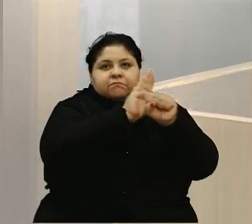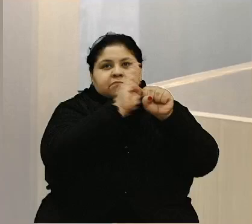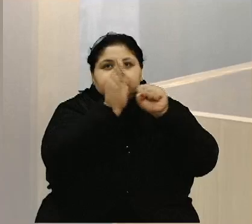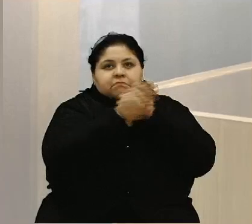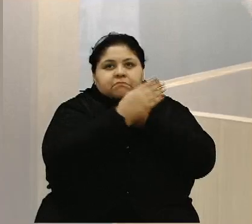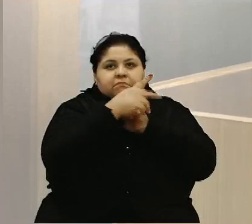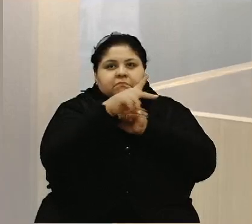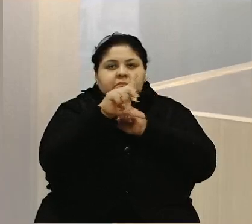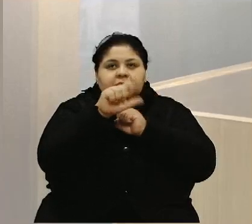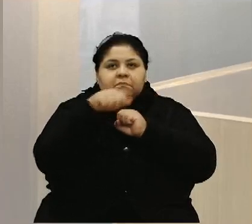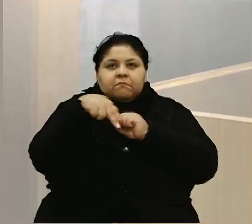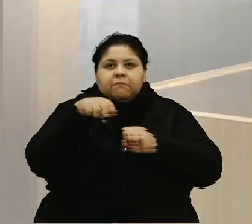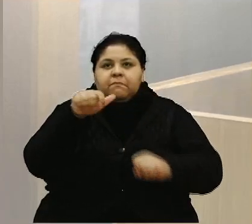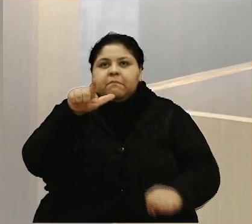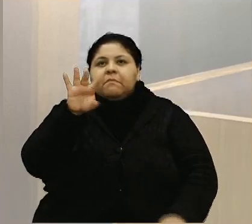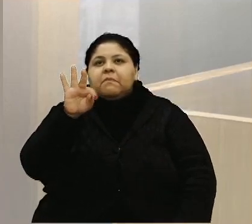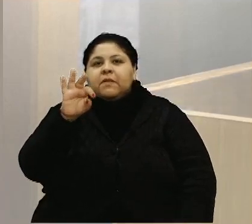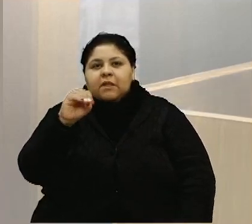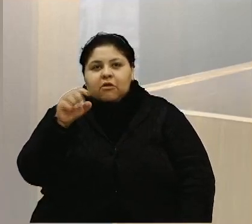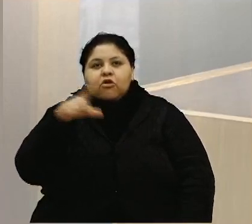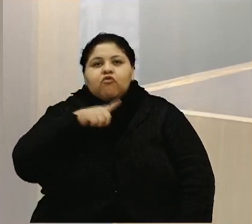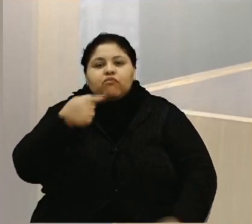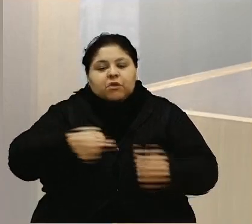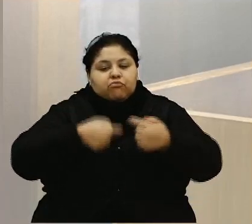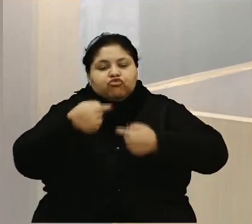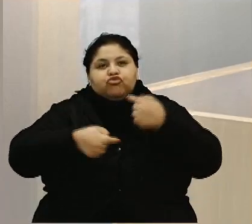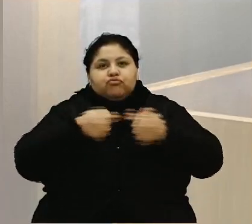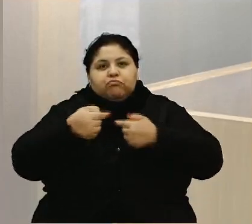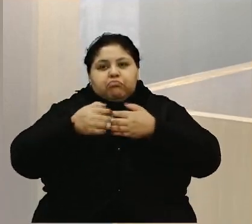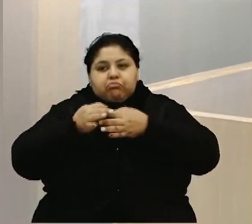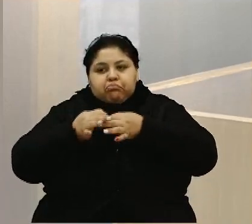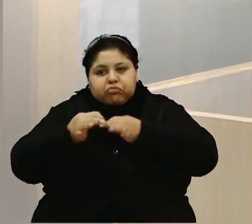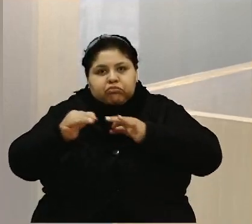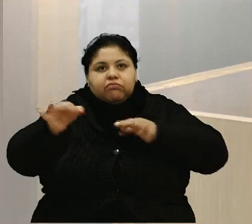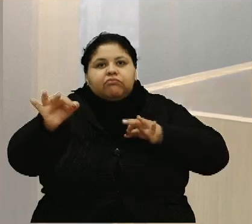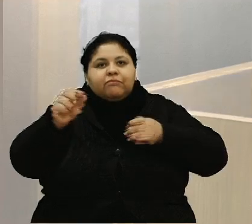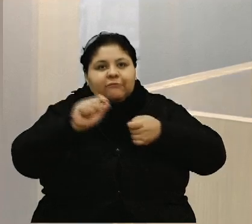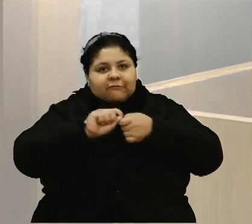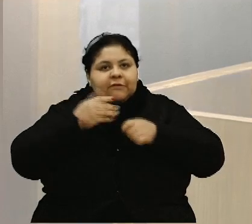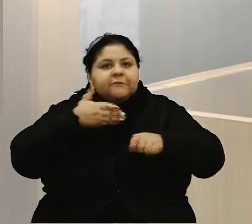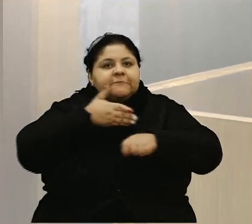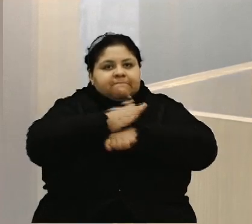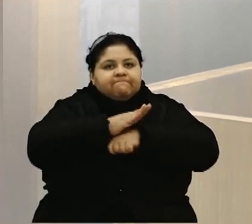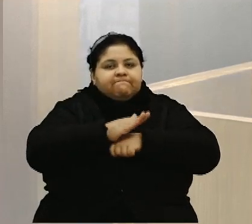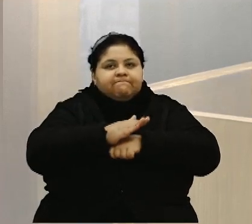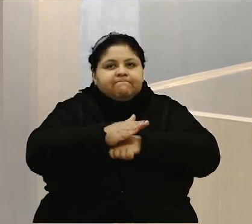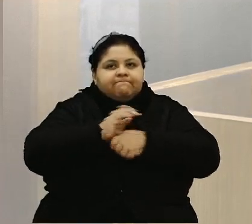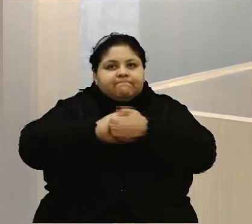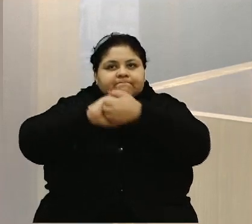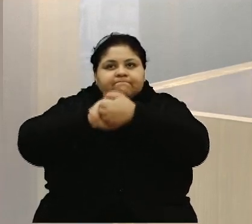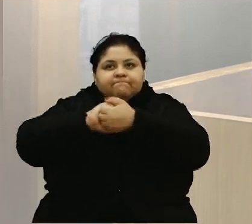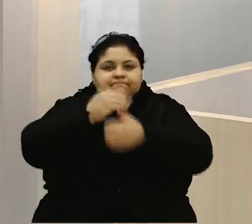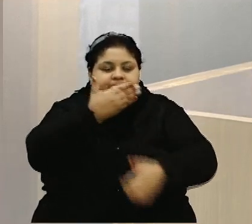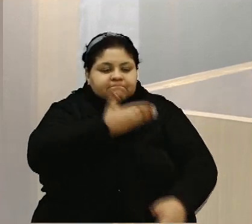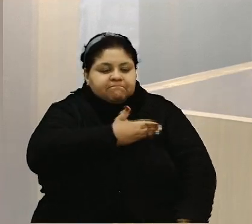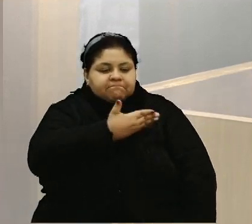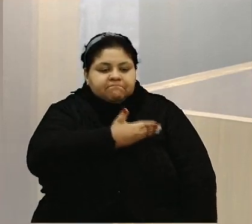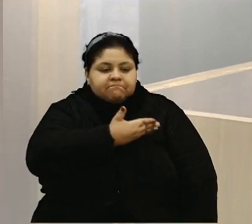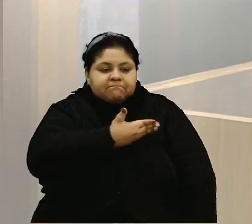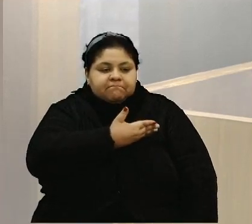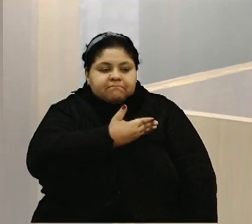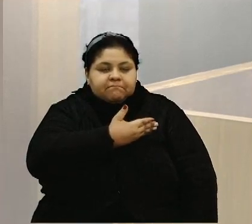Casa do Povo é isso, temos discussões, às vezes a gente se alonga e faz parte. Saudar meu amigo Antônio Velho também, que está aí